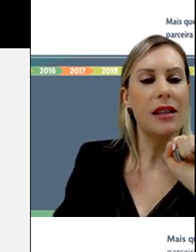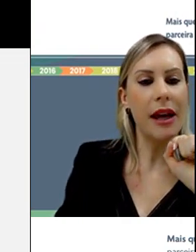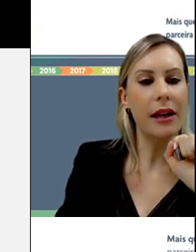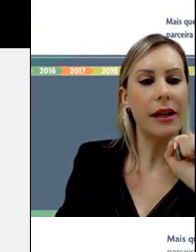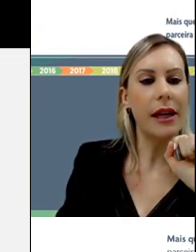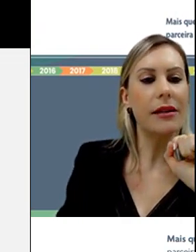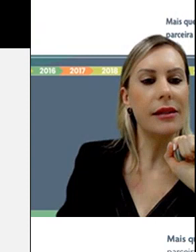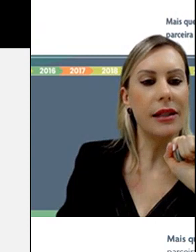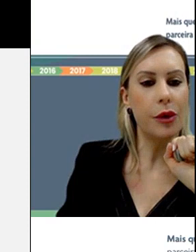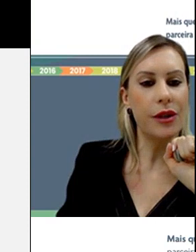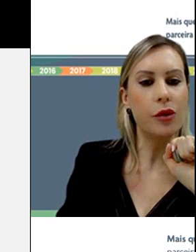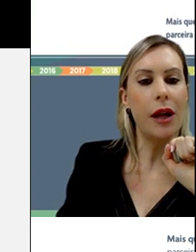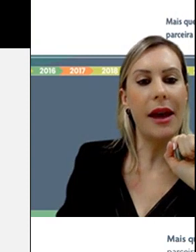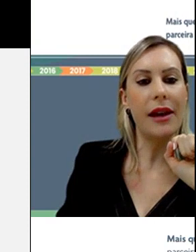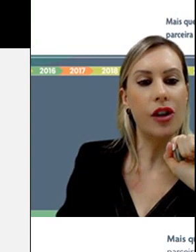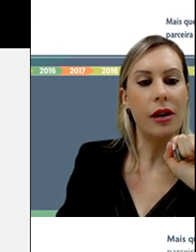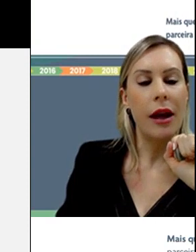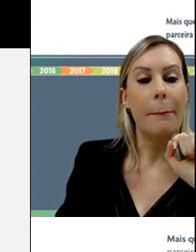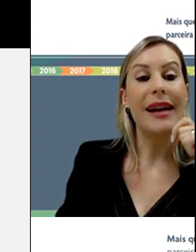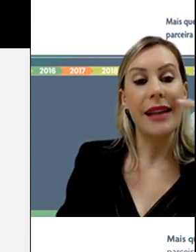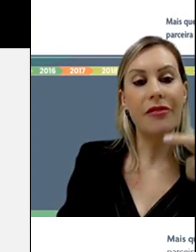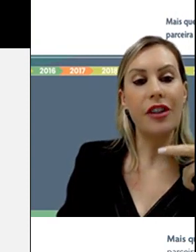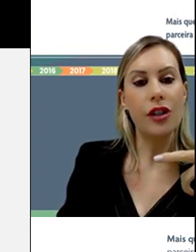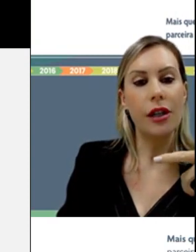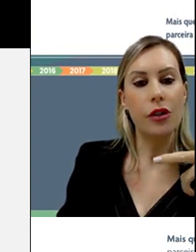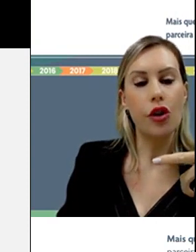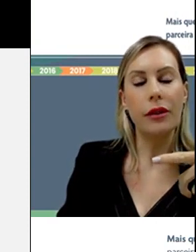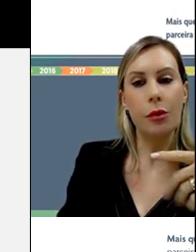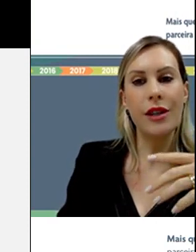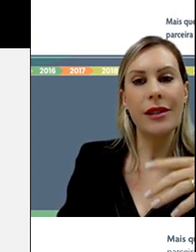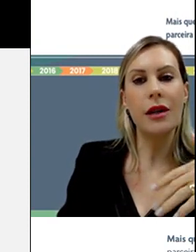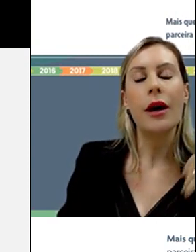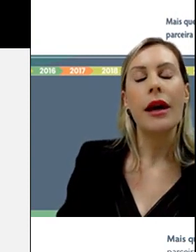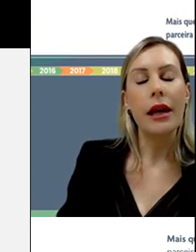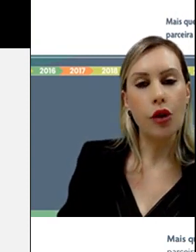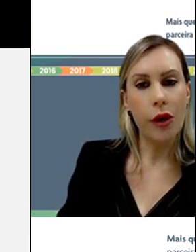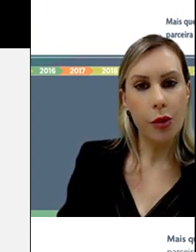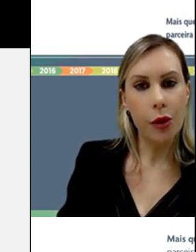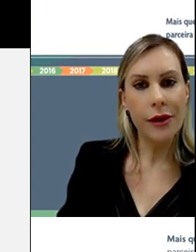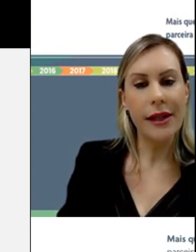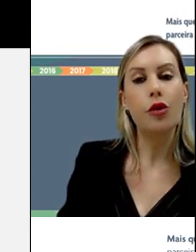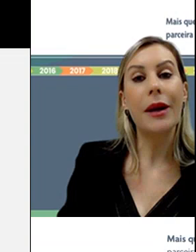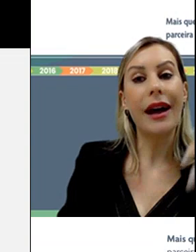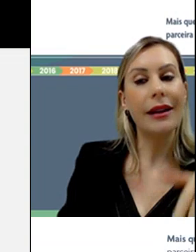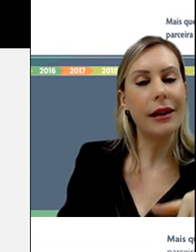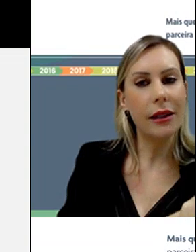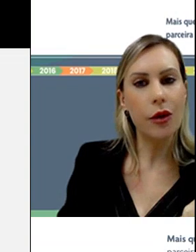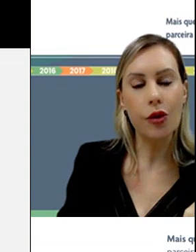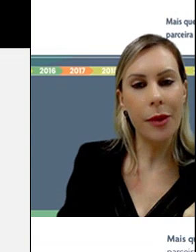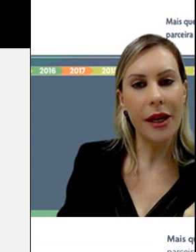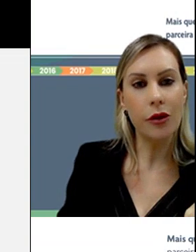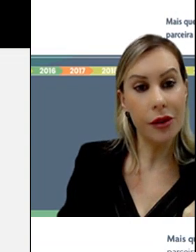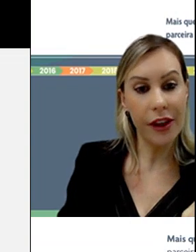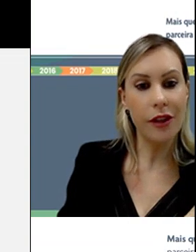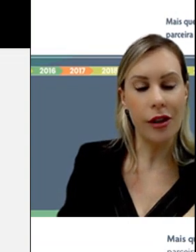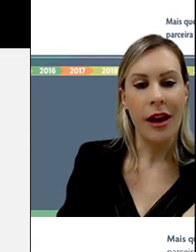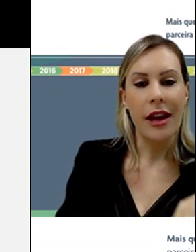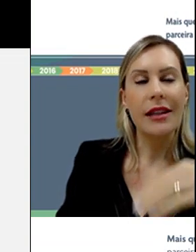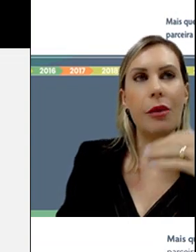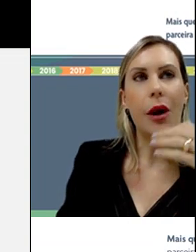aquela mesma regrinha, 60% da média para até 20 anos de contribuição e 2% para cada ano que superar